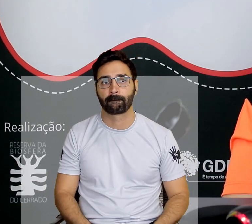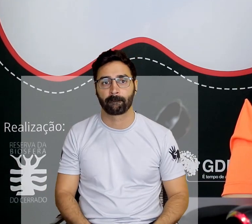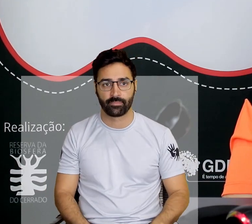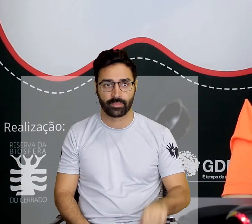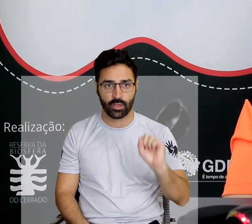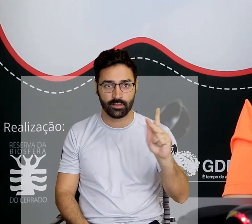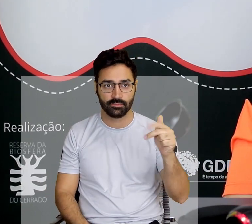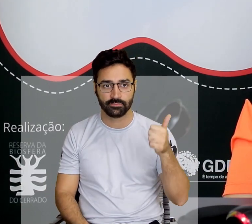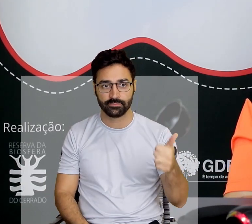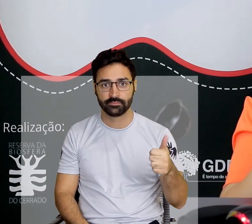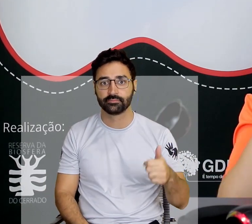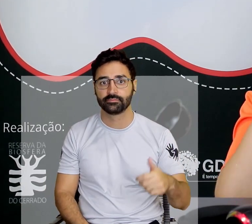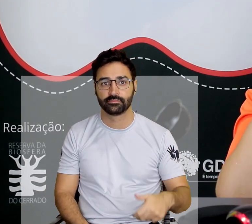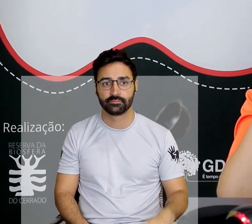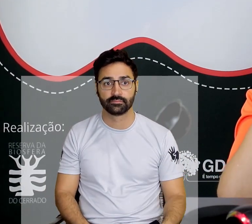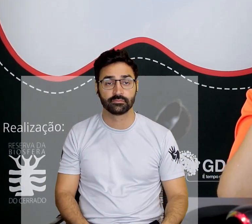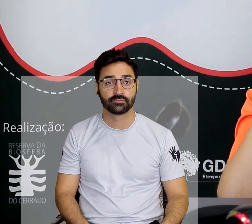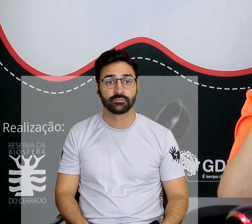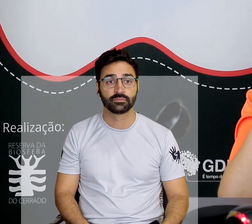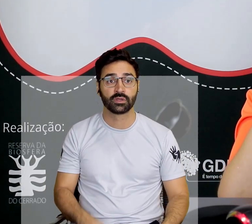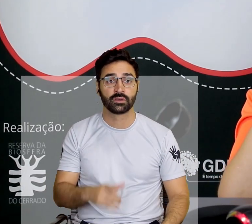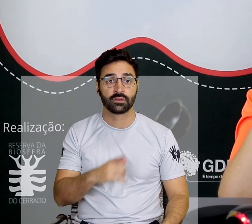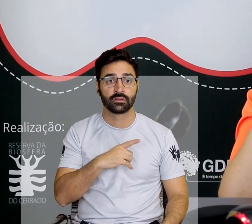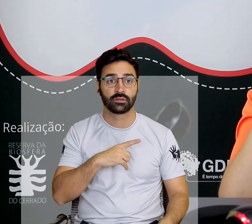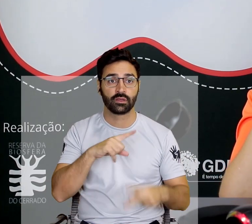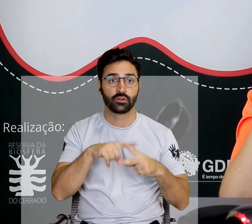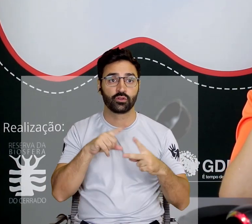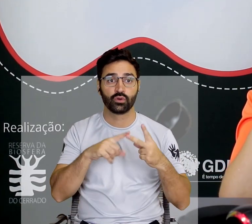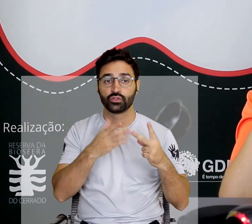Ok? Ah, e tem dois tipos de peixe, né?